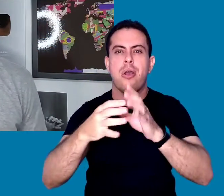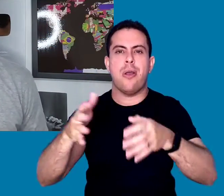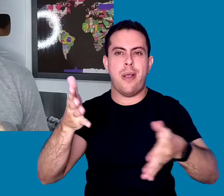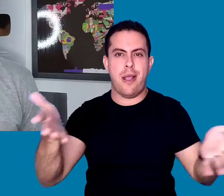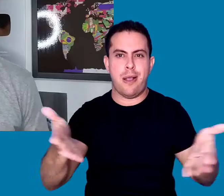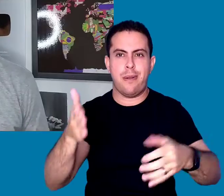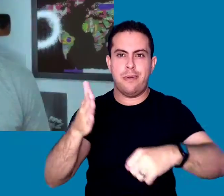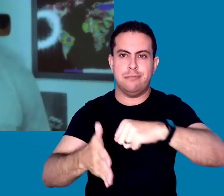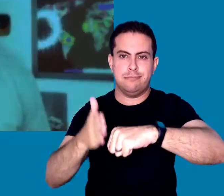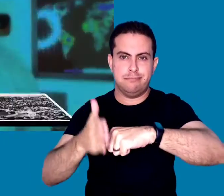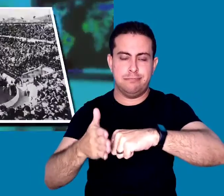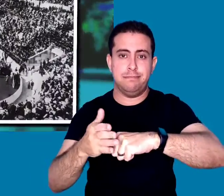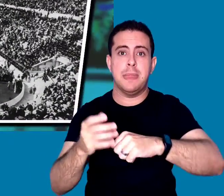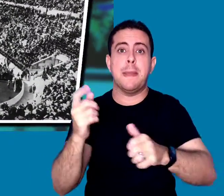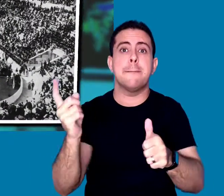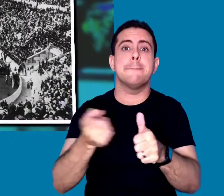em